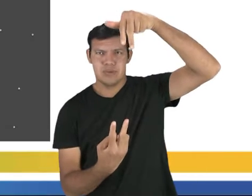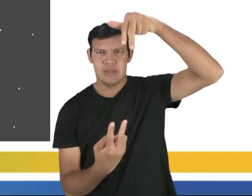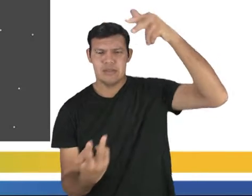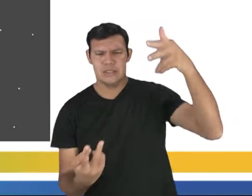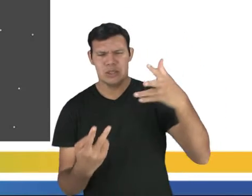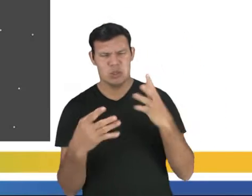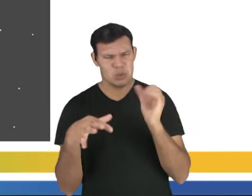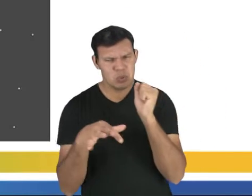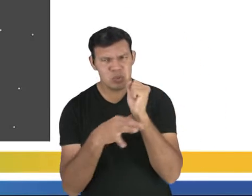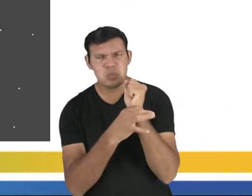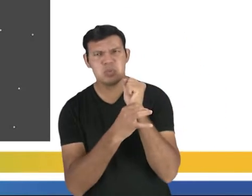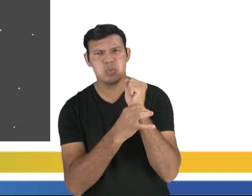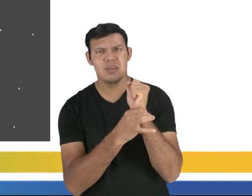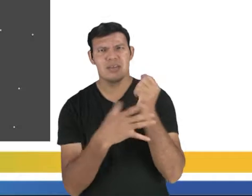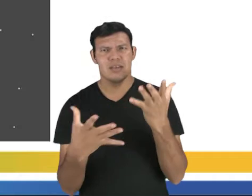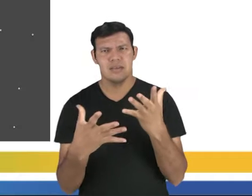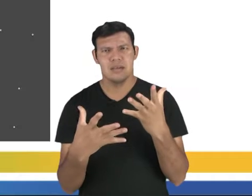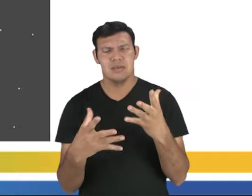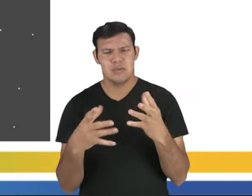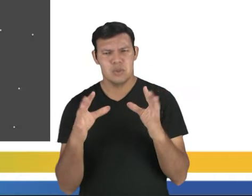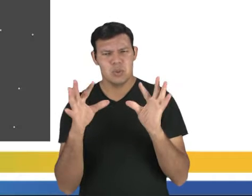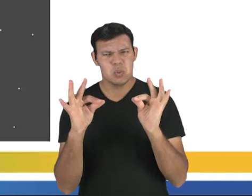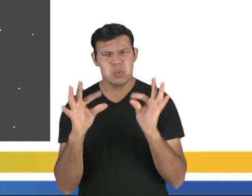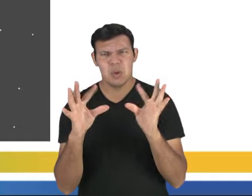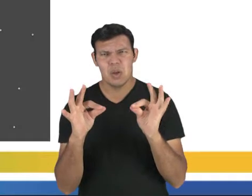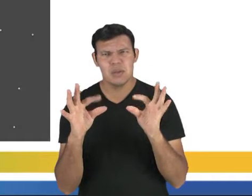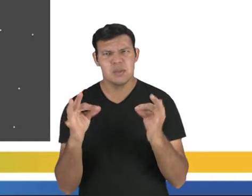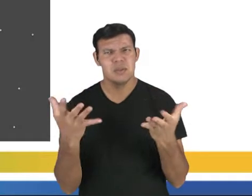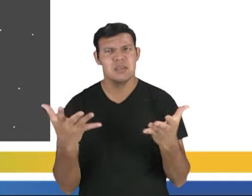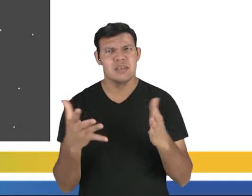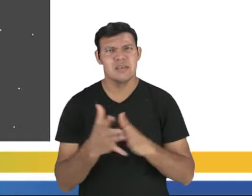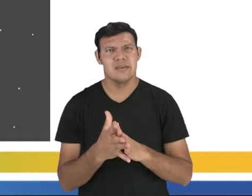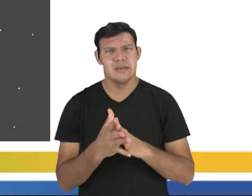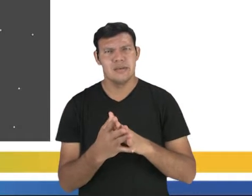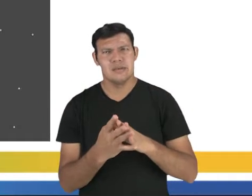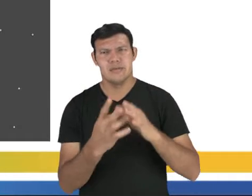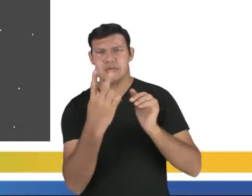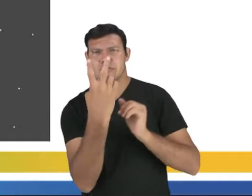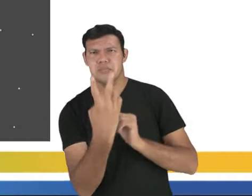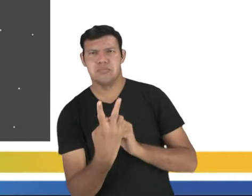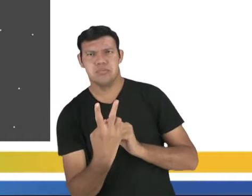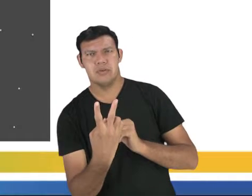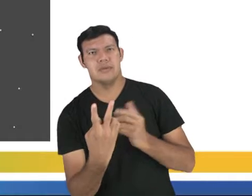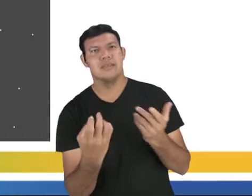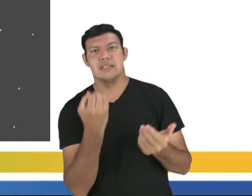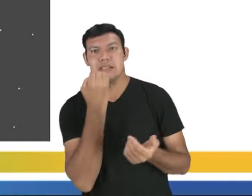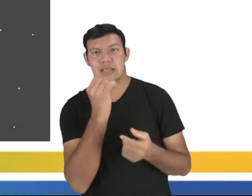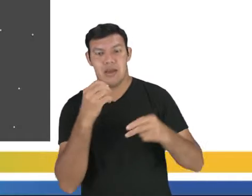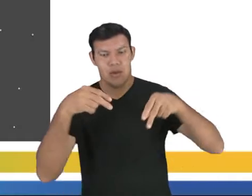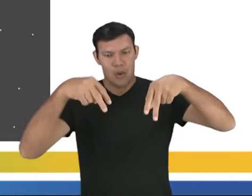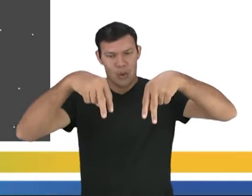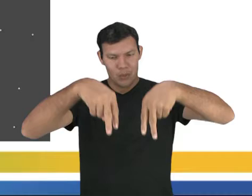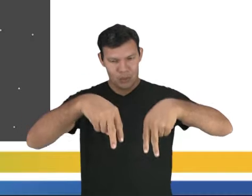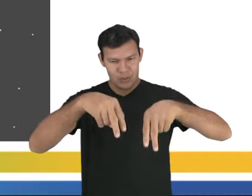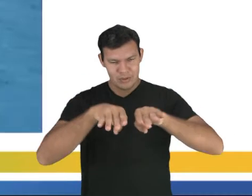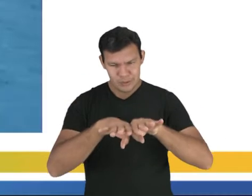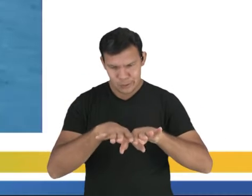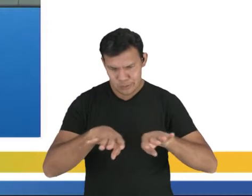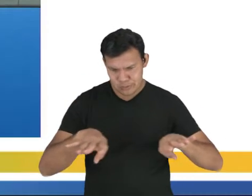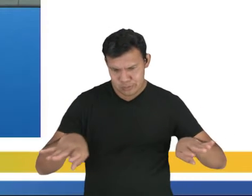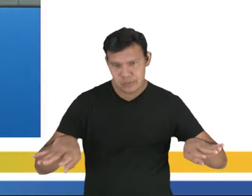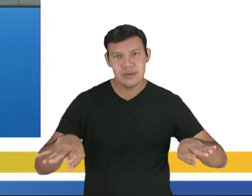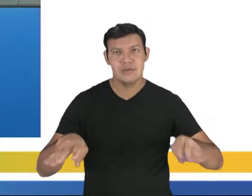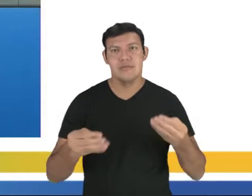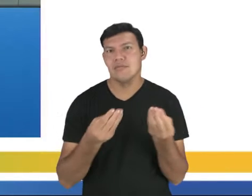Coladas aí, mesmo que estejam, né, aparentemente de cabeça para baixo, quando na verdade estamos todos em cima de uma superfície.